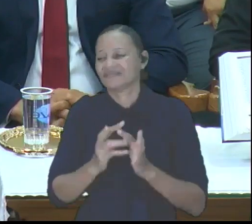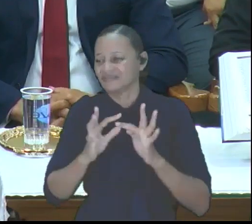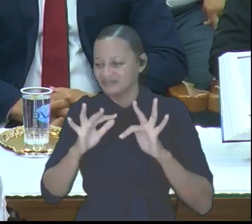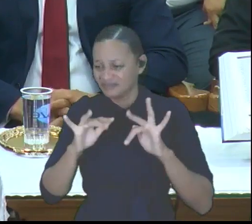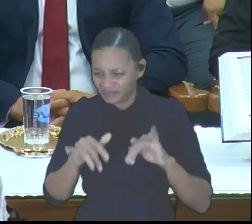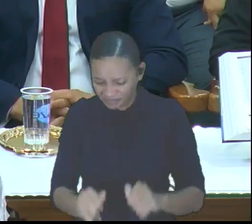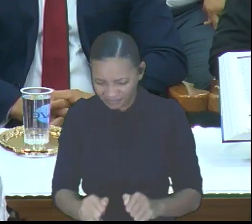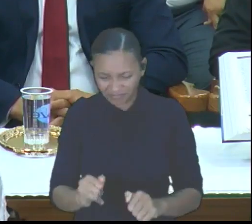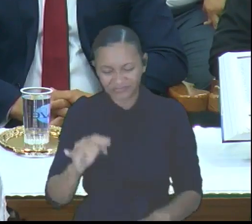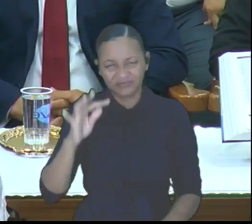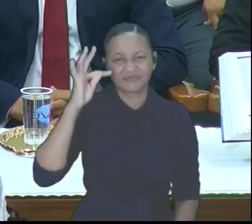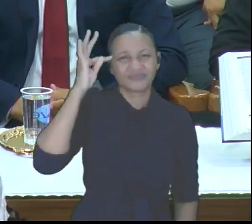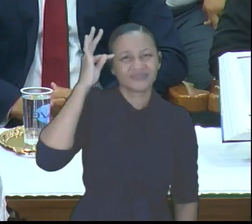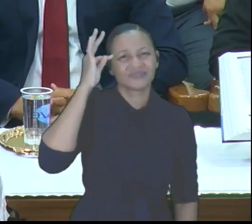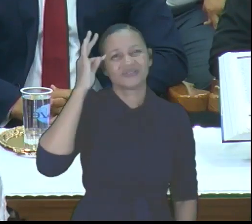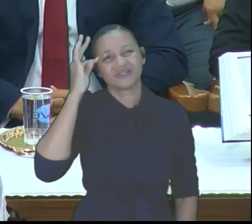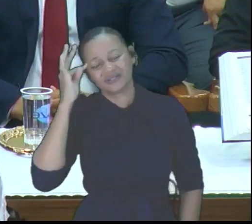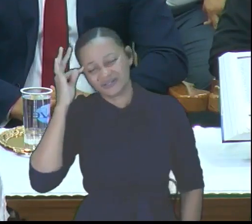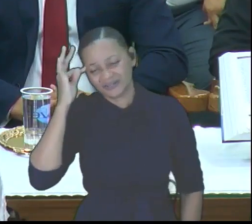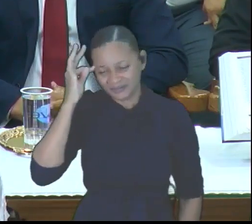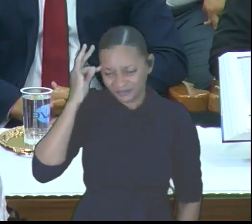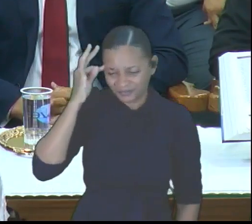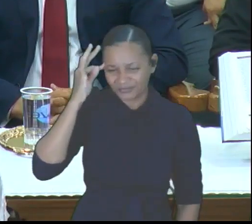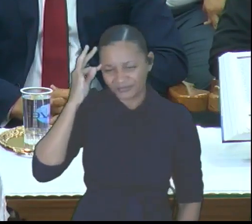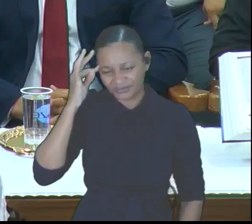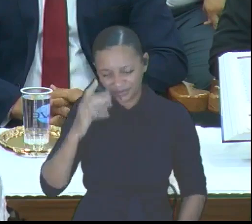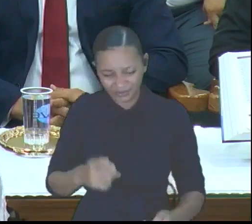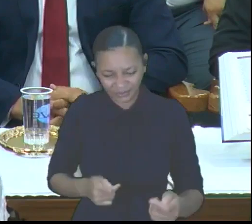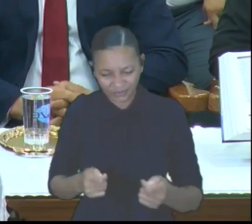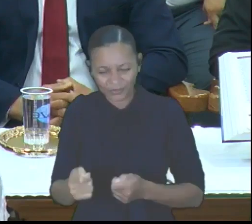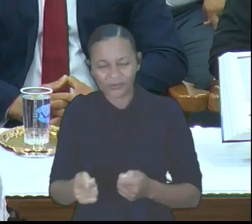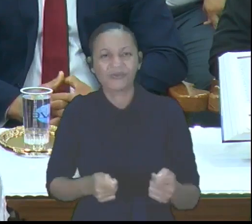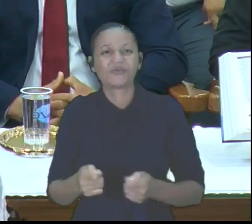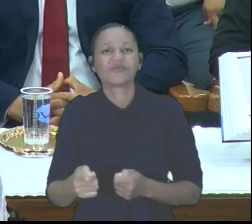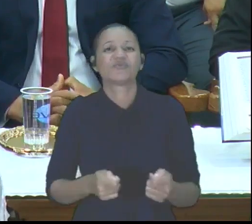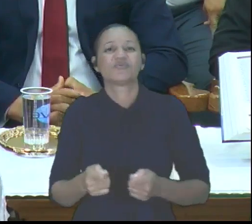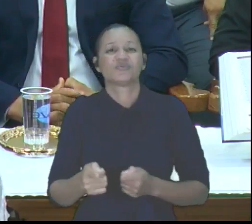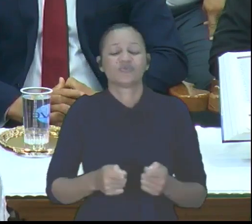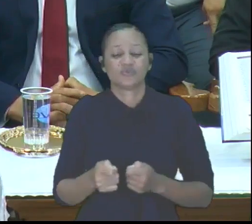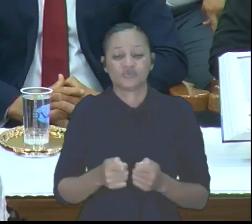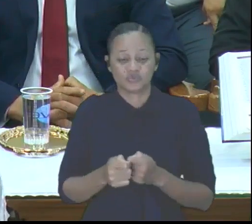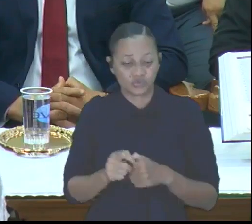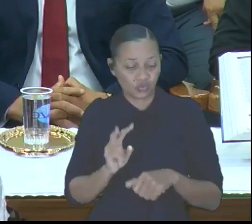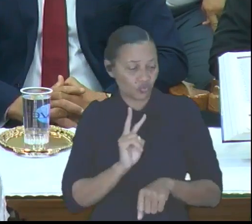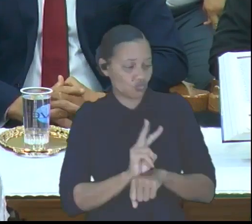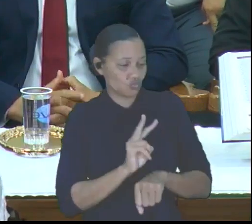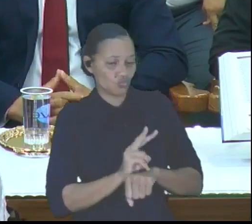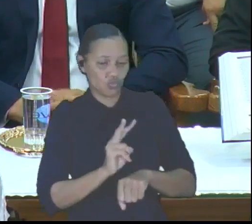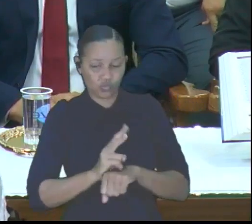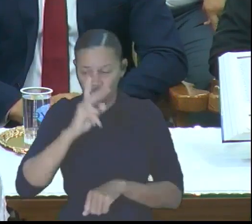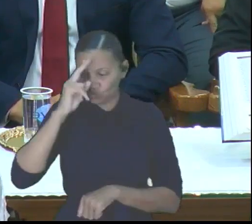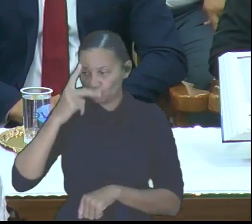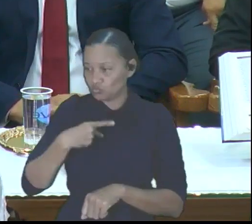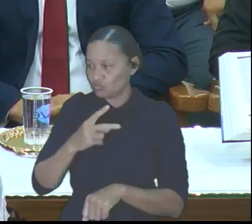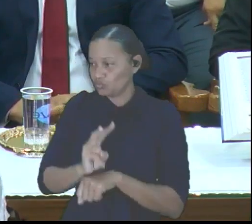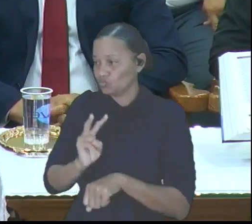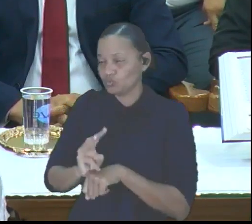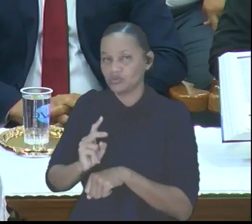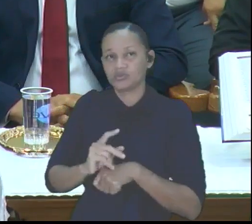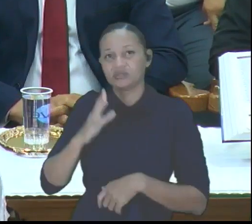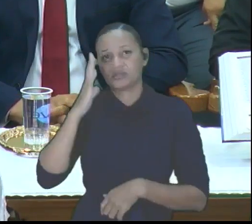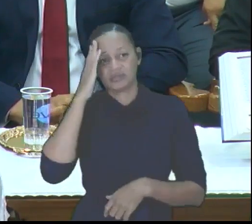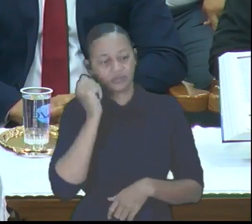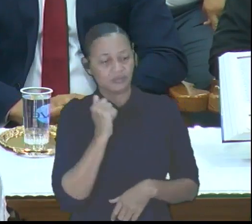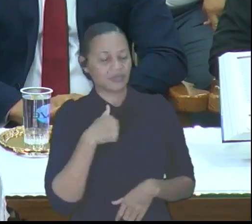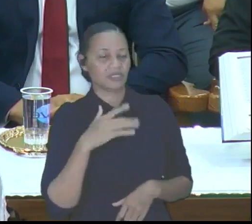Finalmente, Tomé entrega o controle. Porque o controle é autopreservação. Porque se der errado, eu já sabia que ia